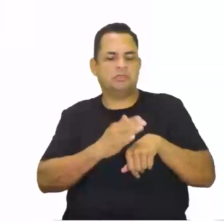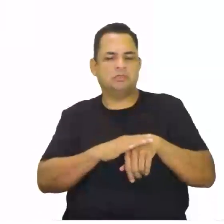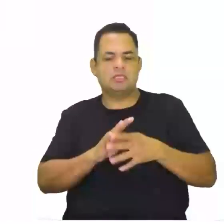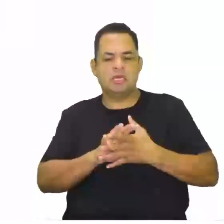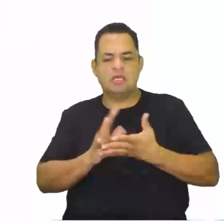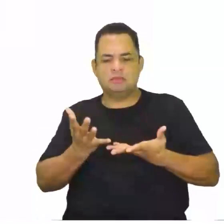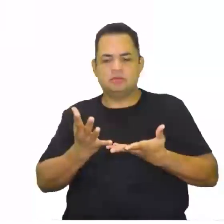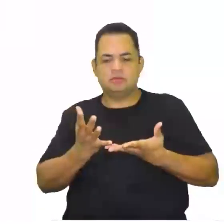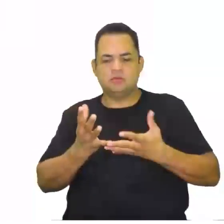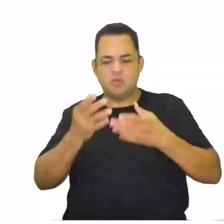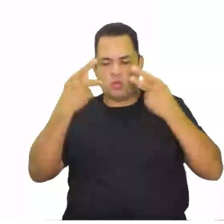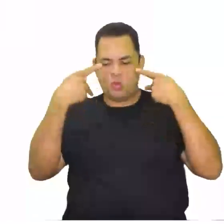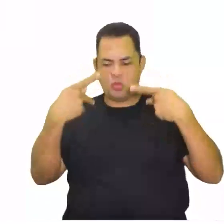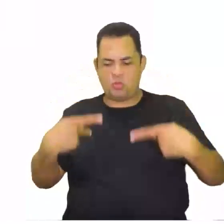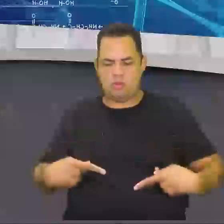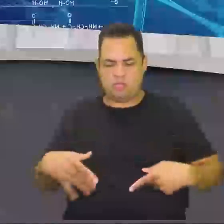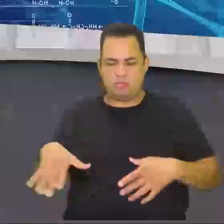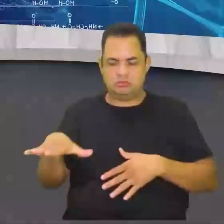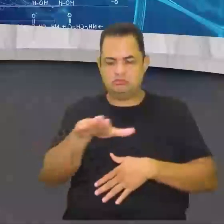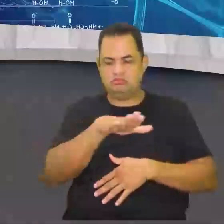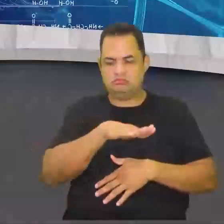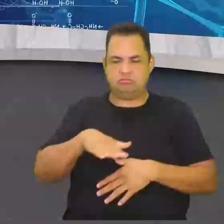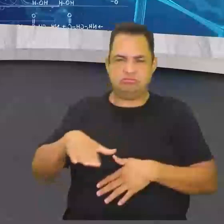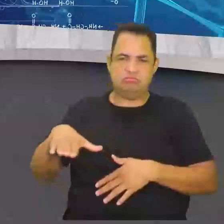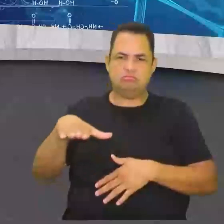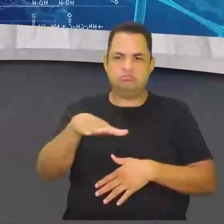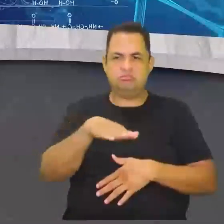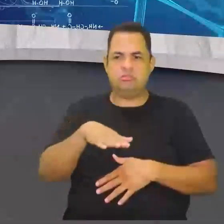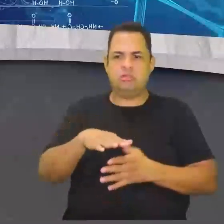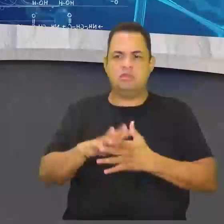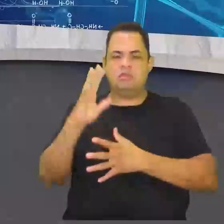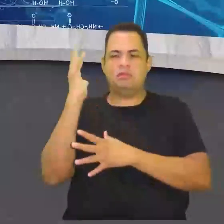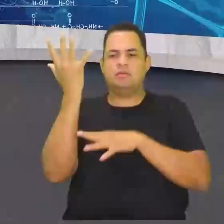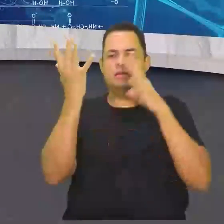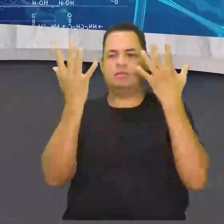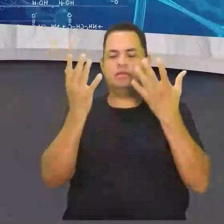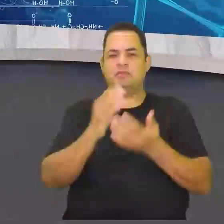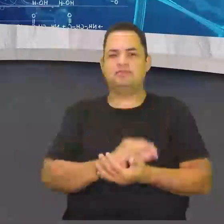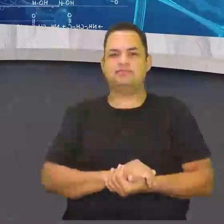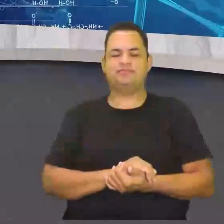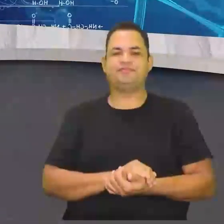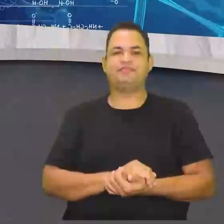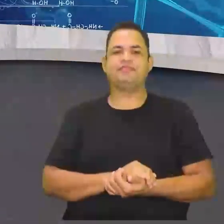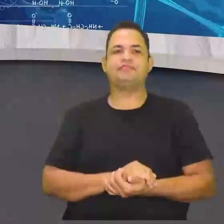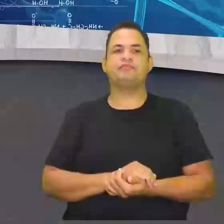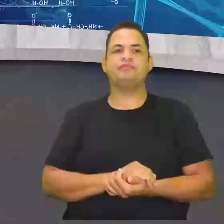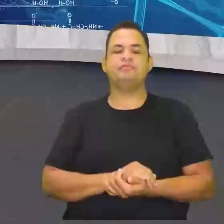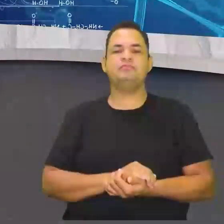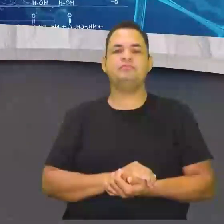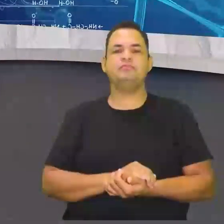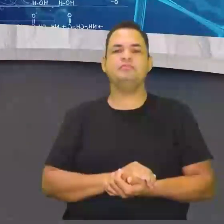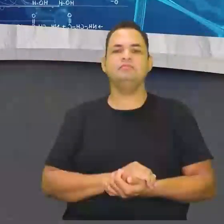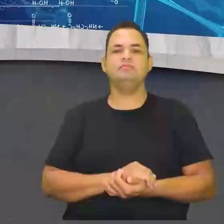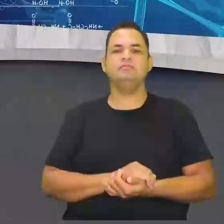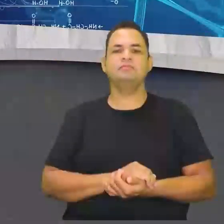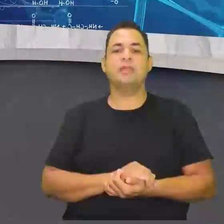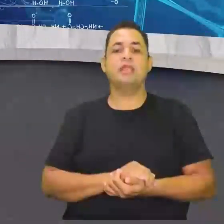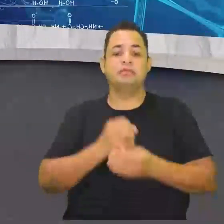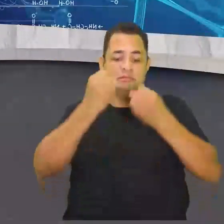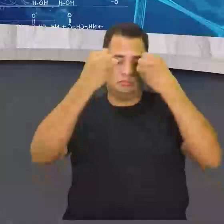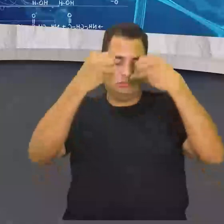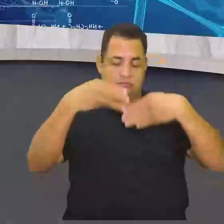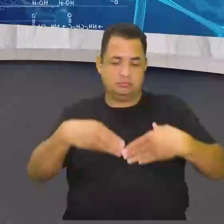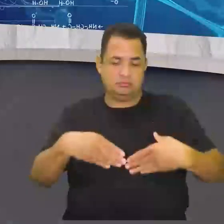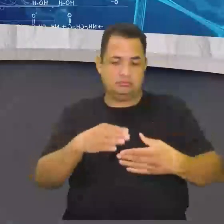o meio ambiente. Vamos aqui comigo rapidinho para a gente ter um raciocínio fechado, eu e você. Ele